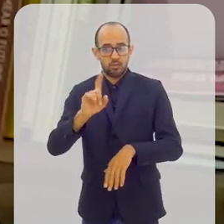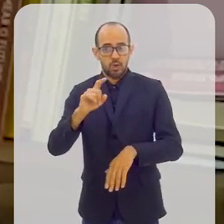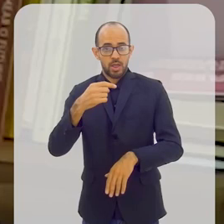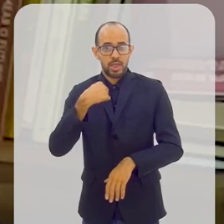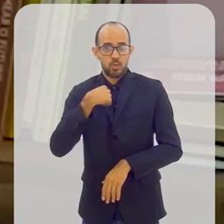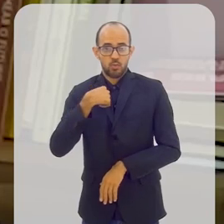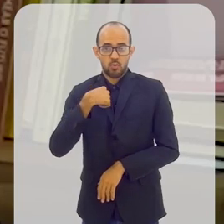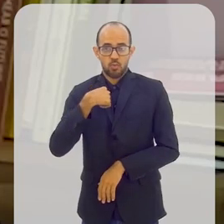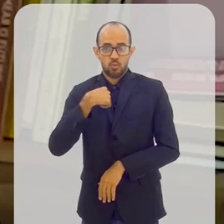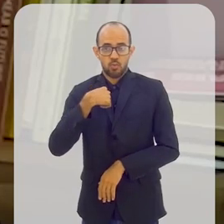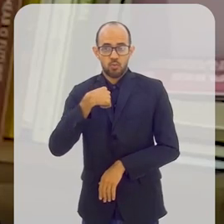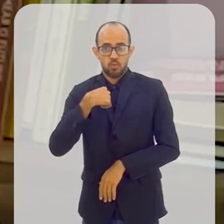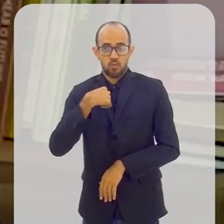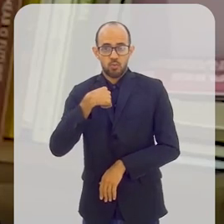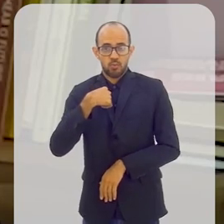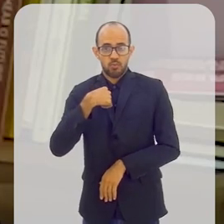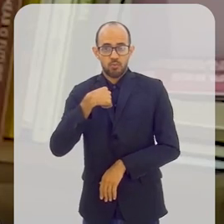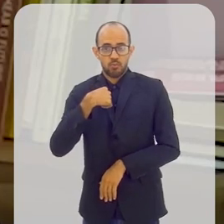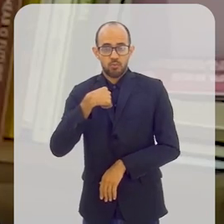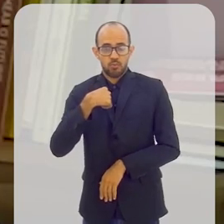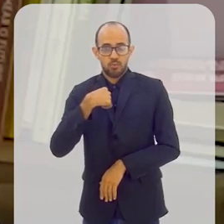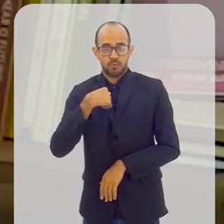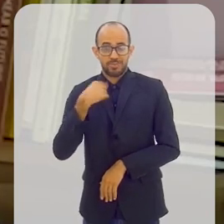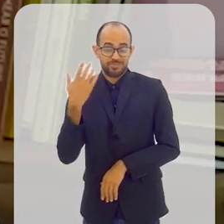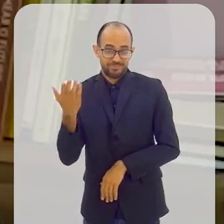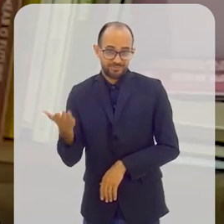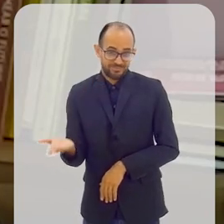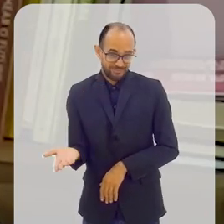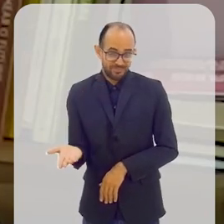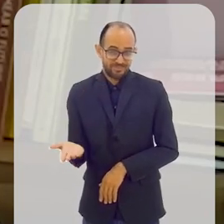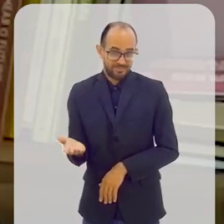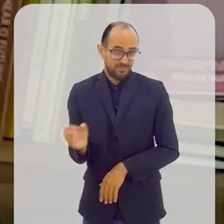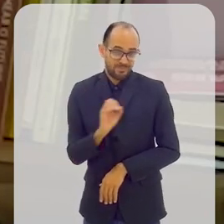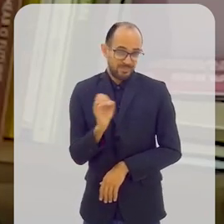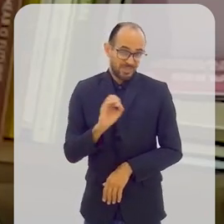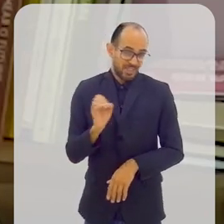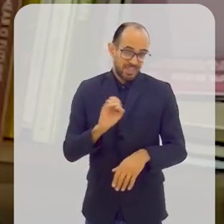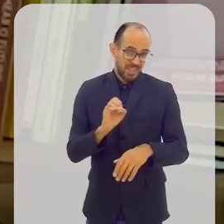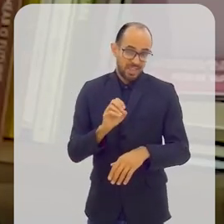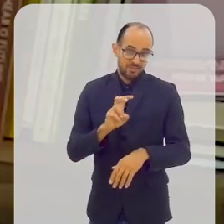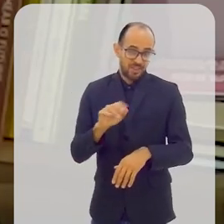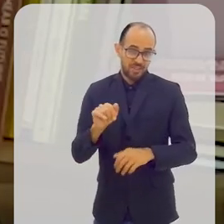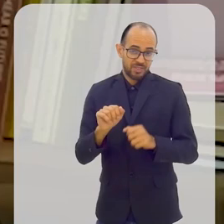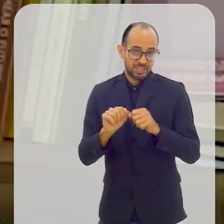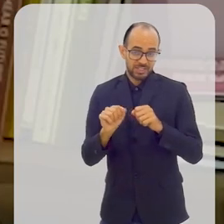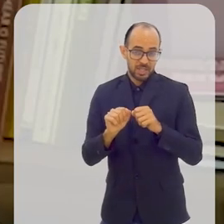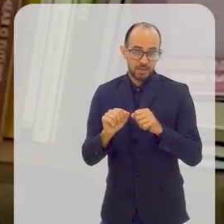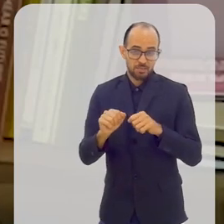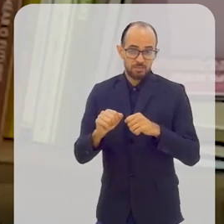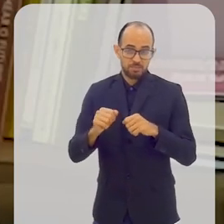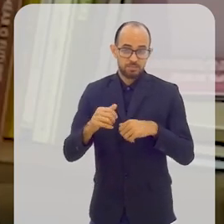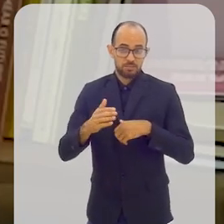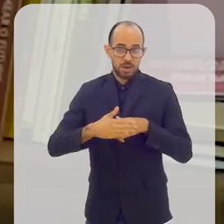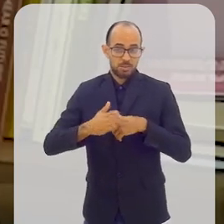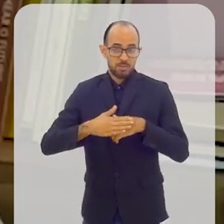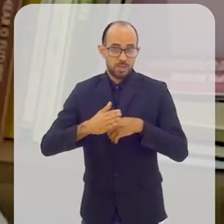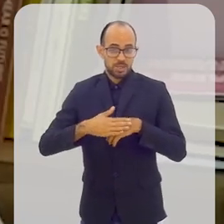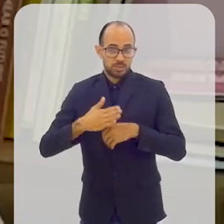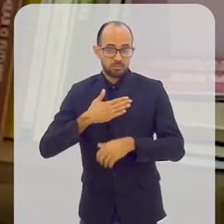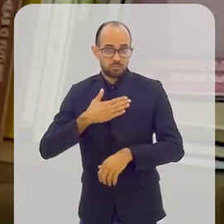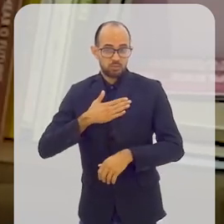eu, o estupim. Né? Ninguém faz por mim. Eu tenho que prover,